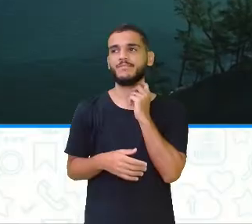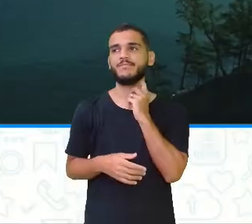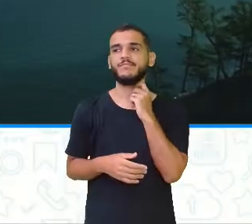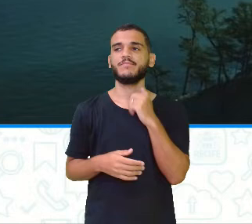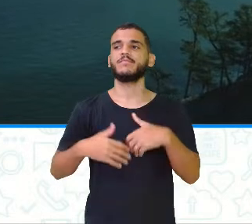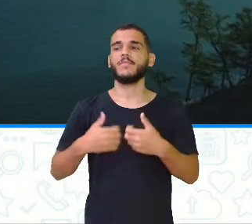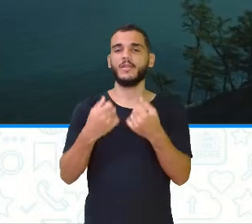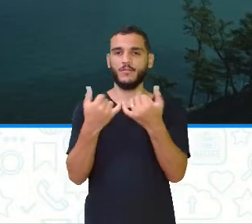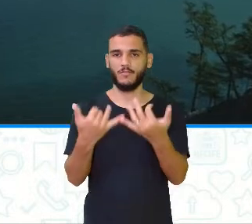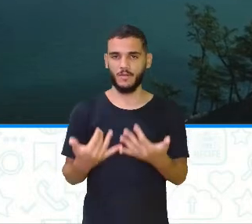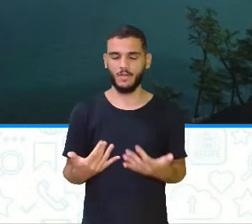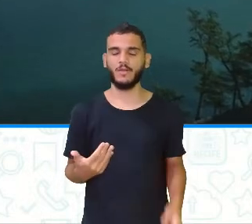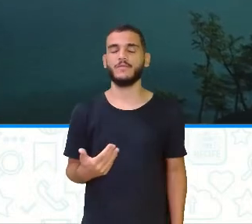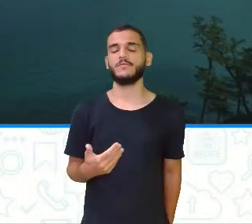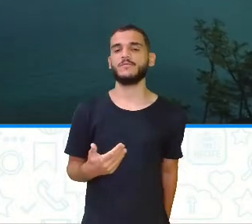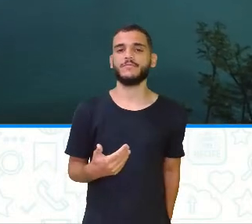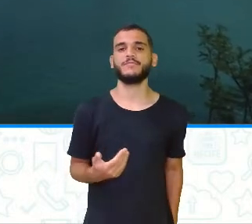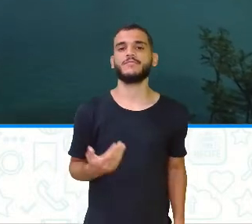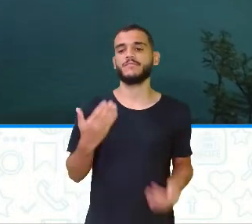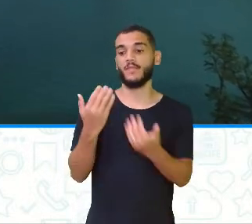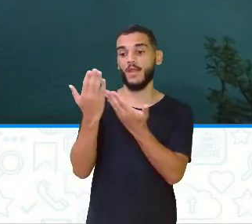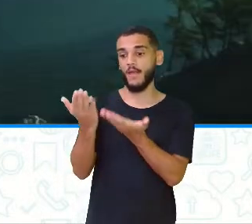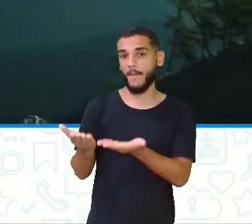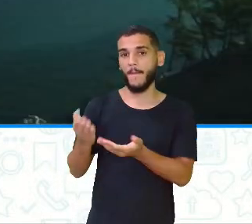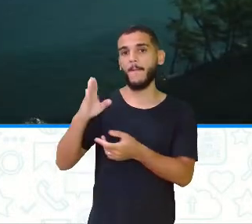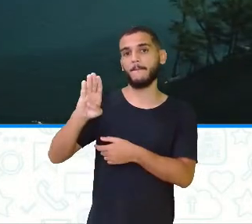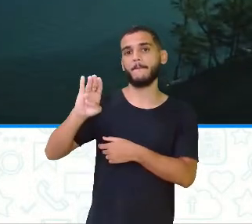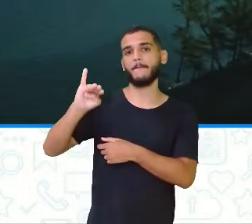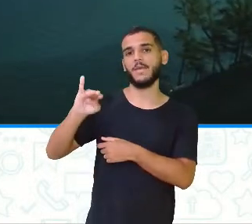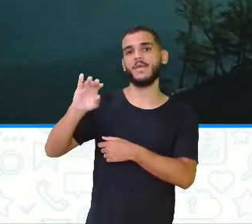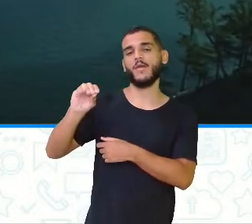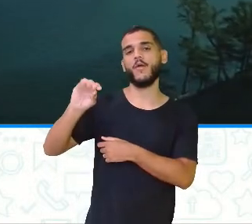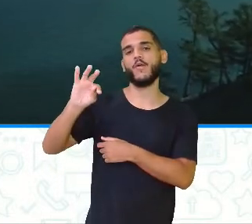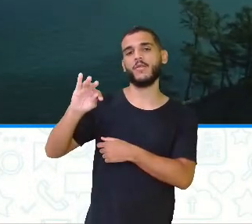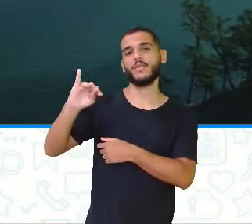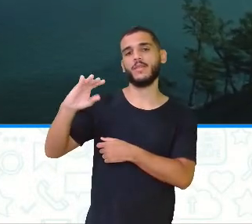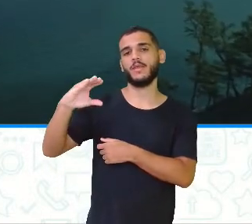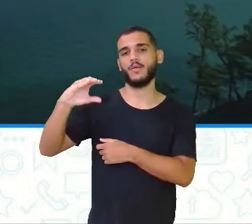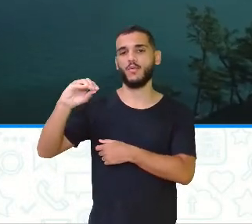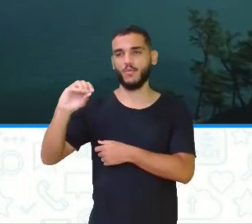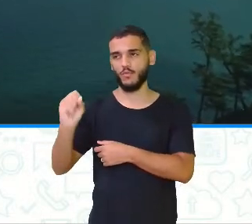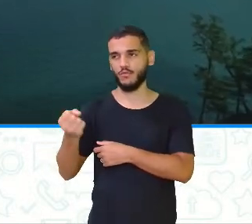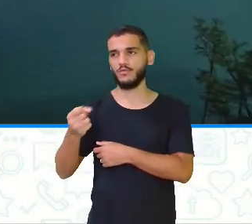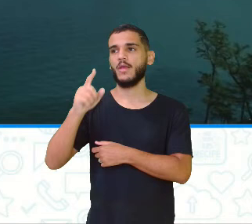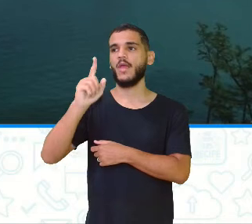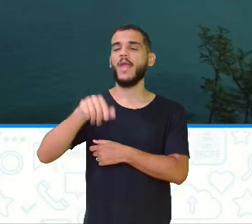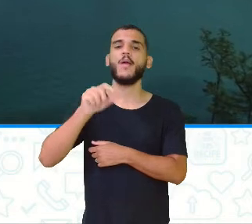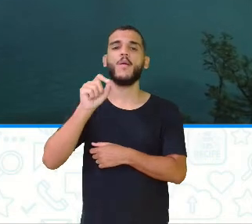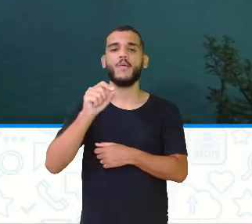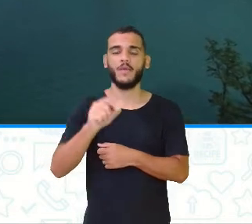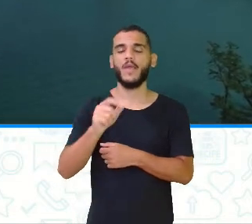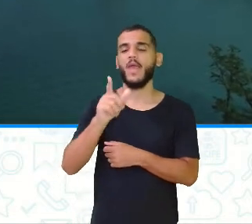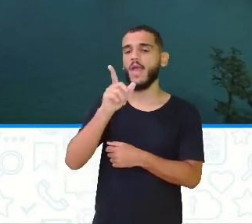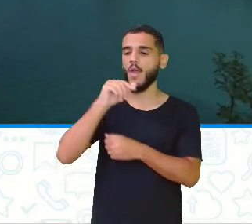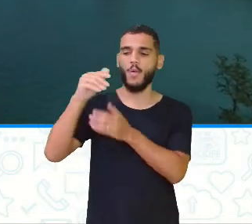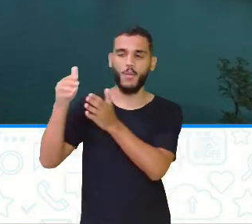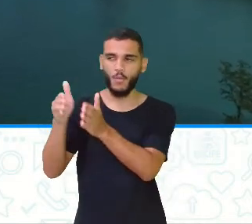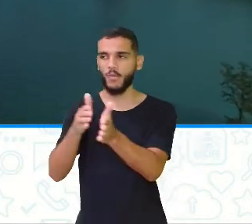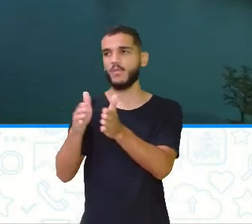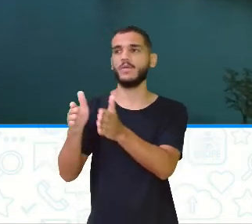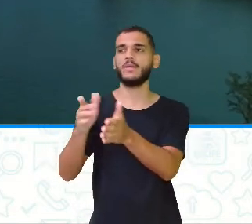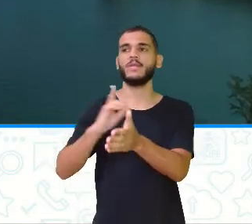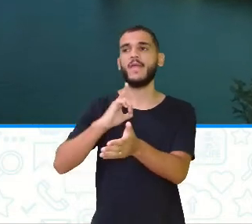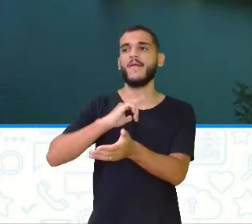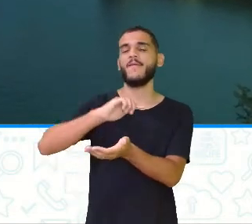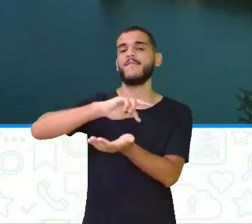falando mais sobre seres bióticos, eu trouxe para vocês também esse lago aqui, que é o Lago Baikal. E nesse Lago Baikal, ele tem